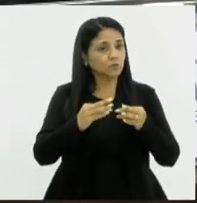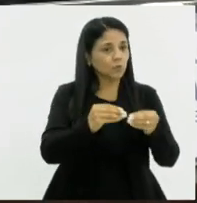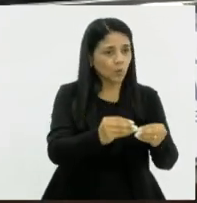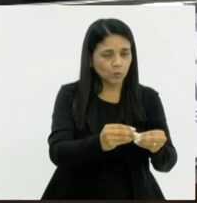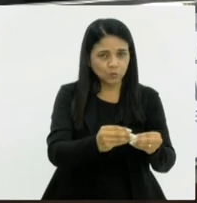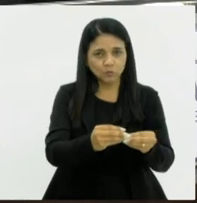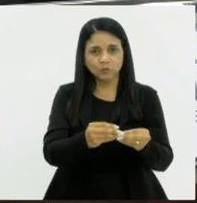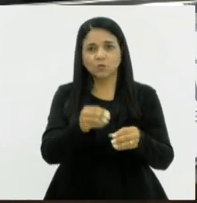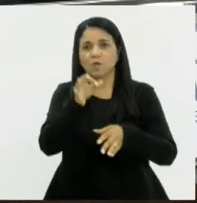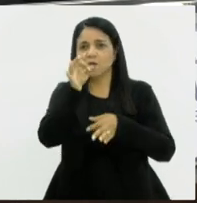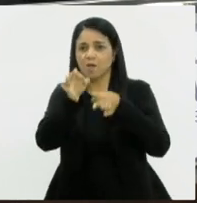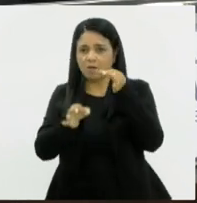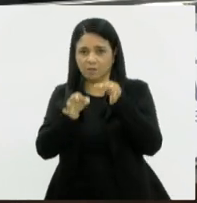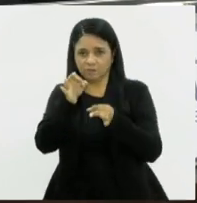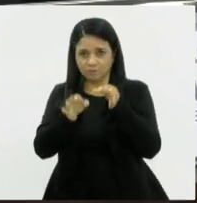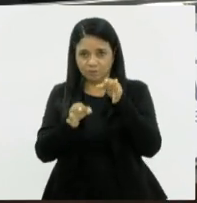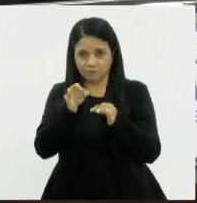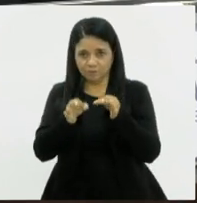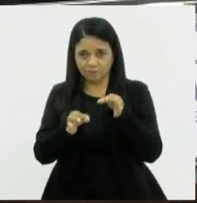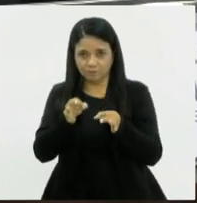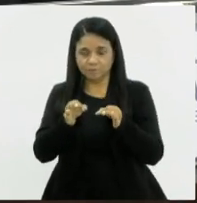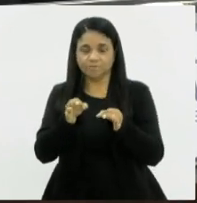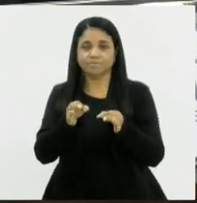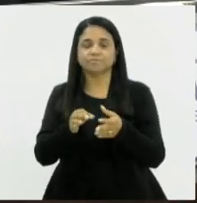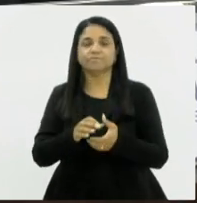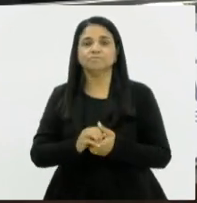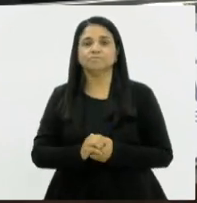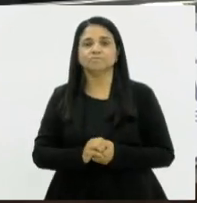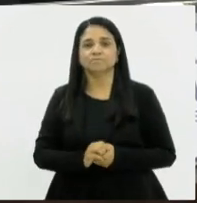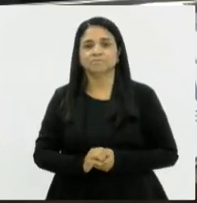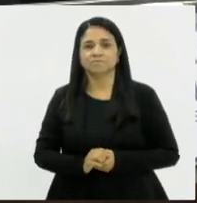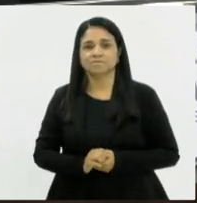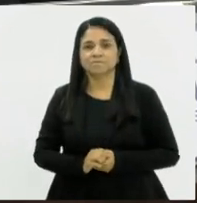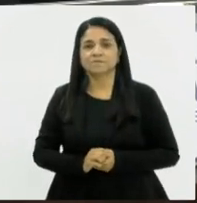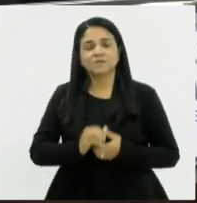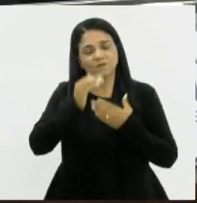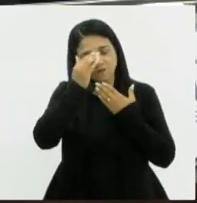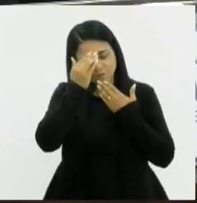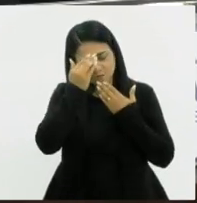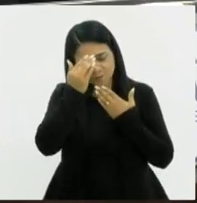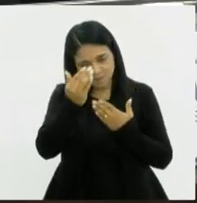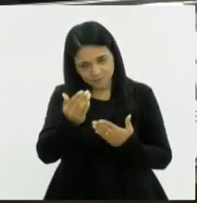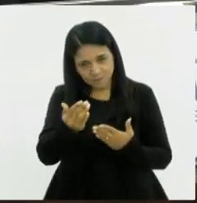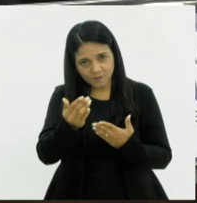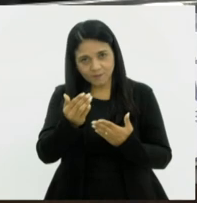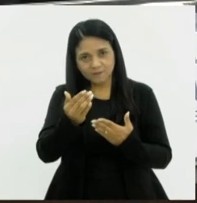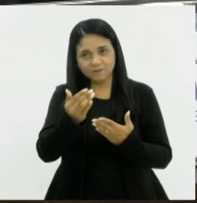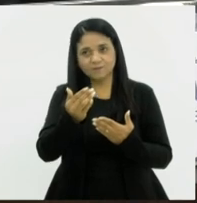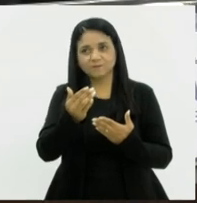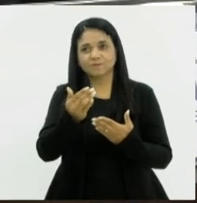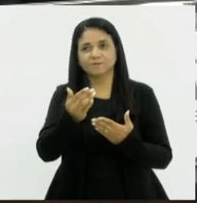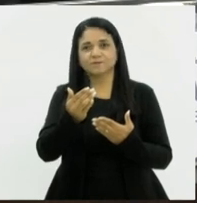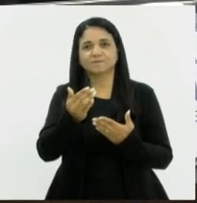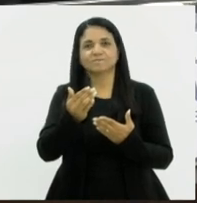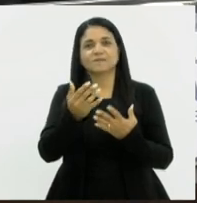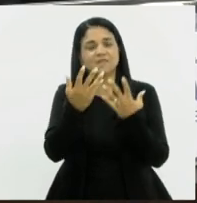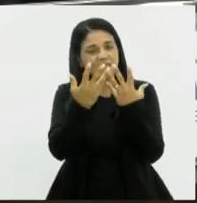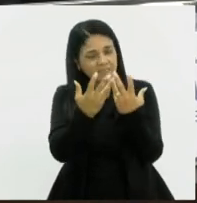toda a Justiça Fluminense. Muito obrigado por terem